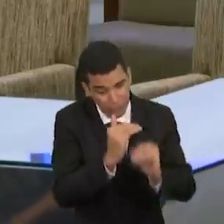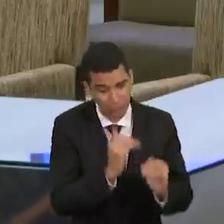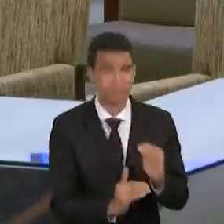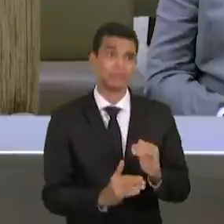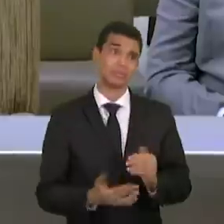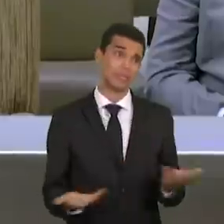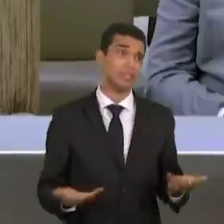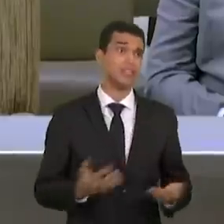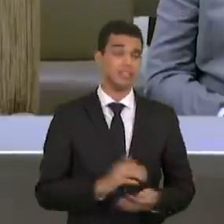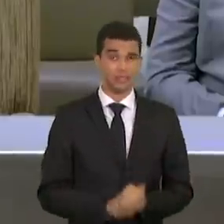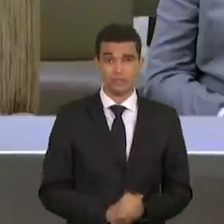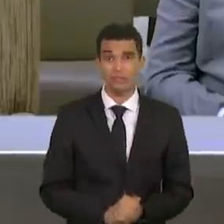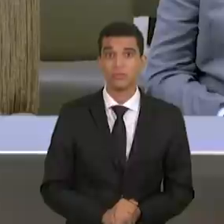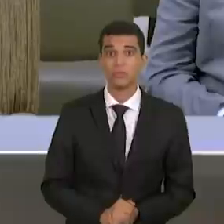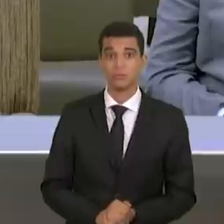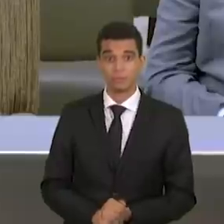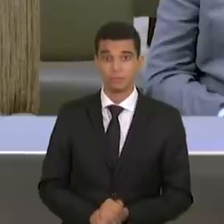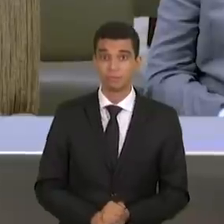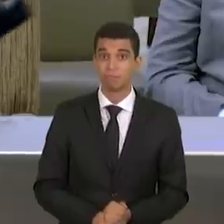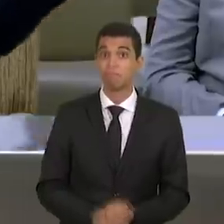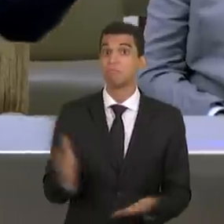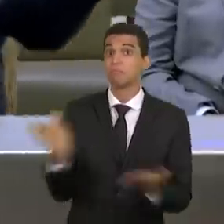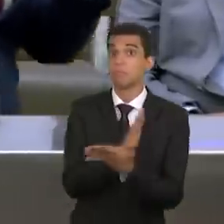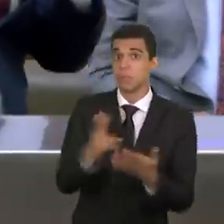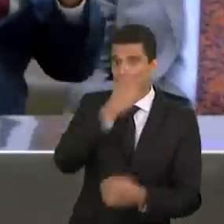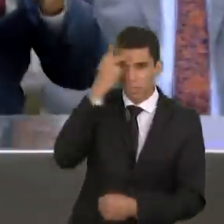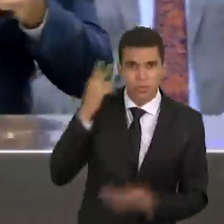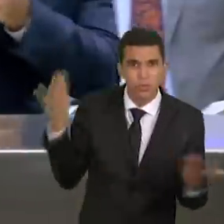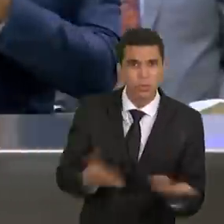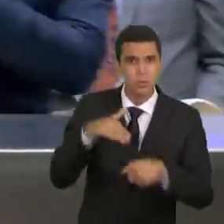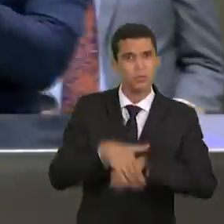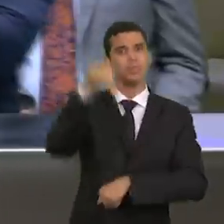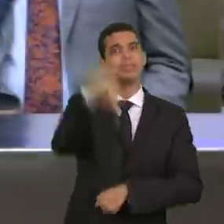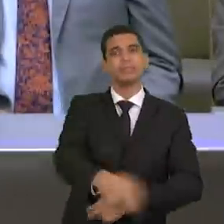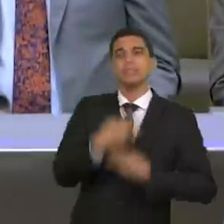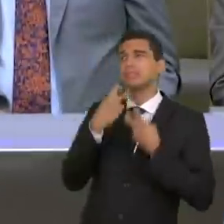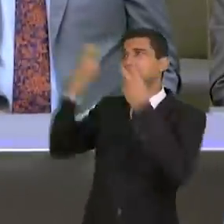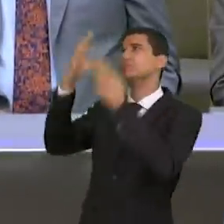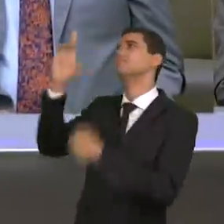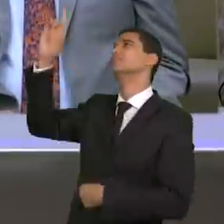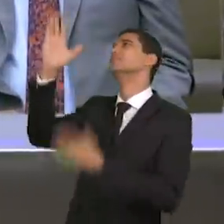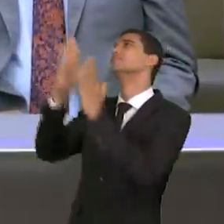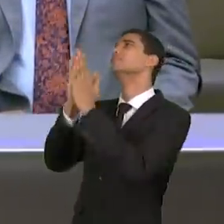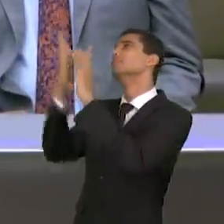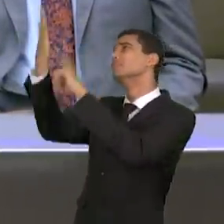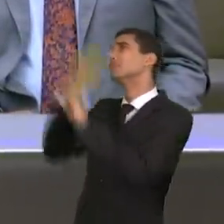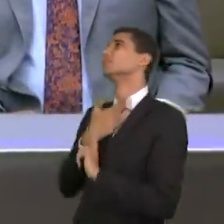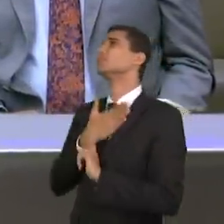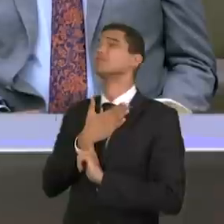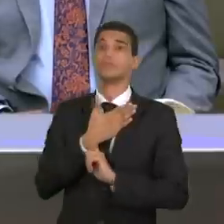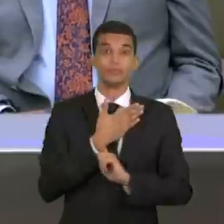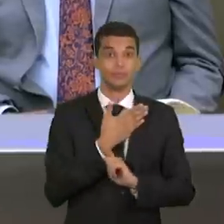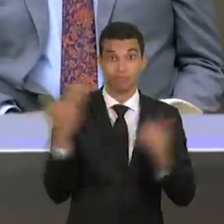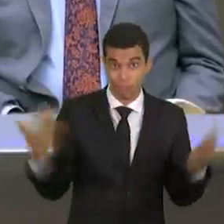Tem gente aqui nesta noite clamando por ajuda. E chegou